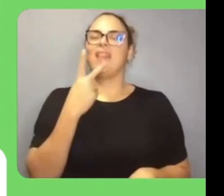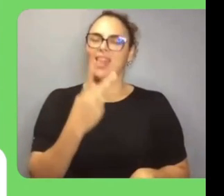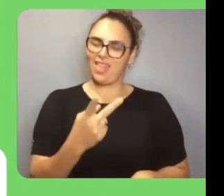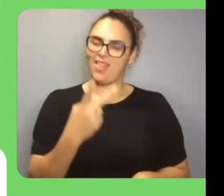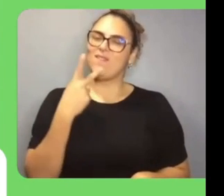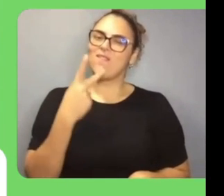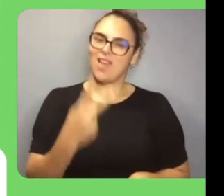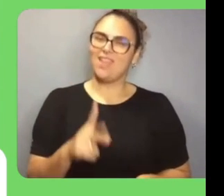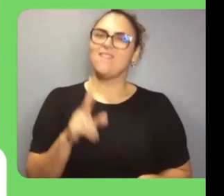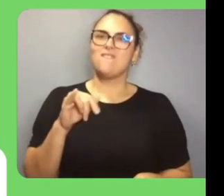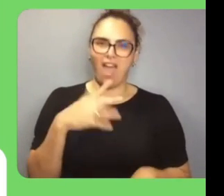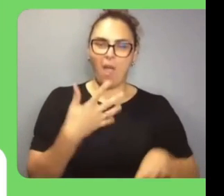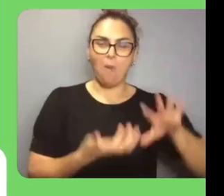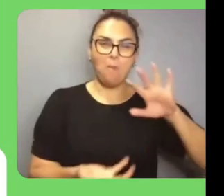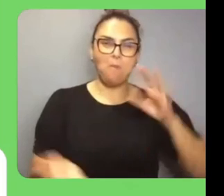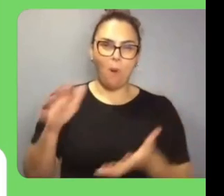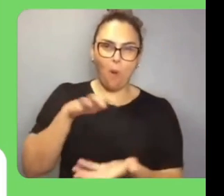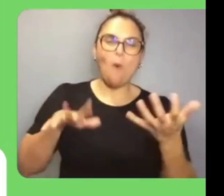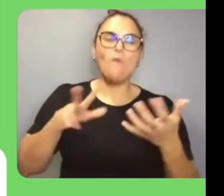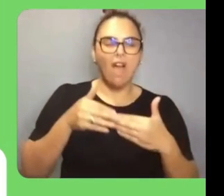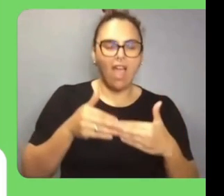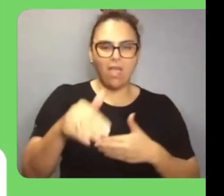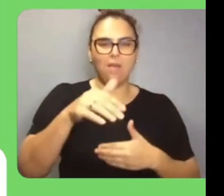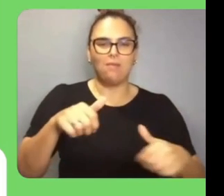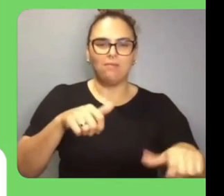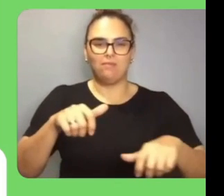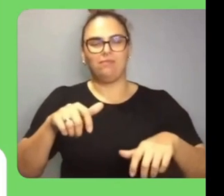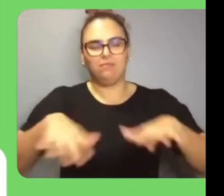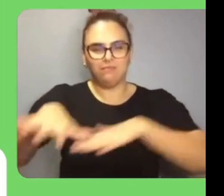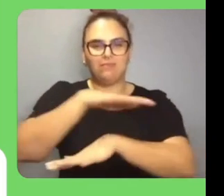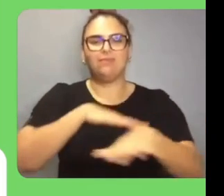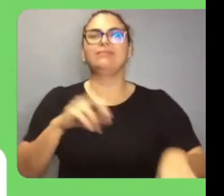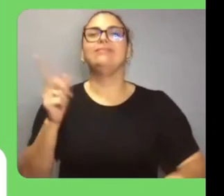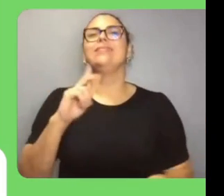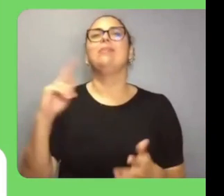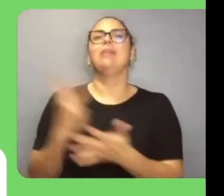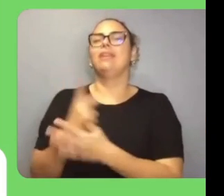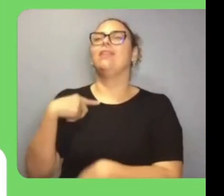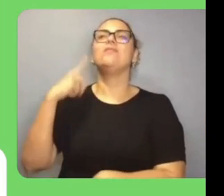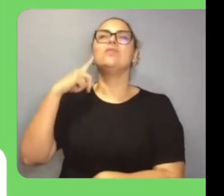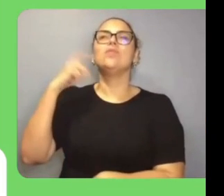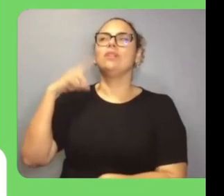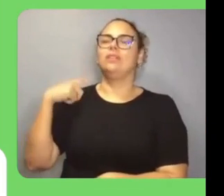fazer a revolução, cara, já era. Não, tá passando uma ambulância aqui também, eu desliguei o som.